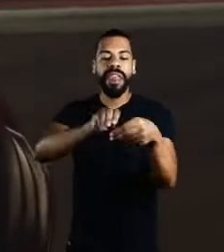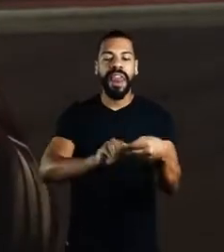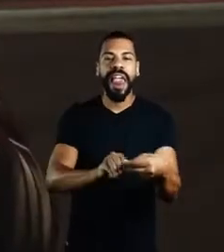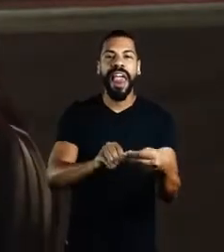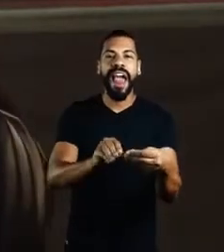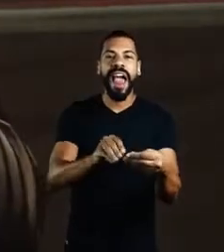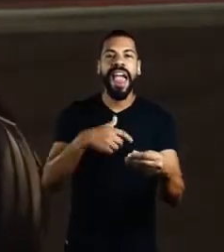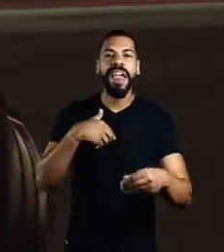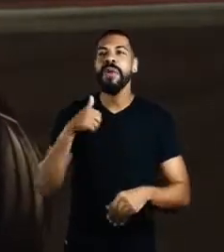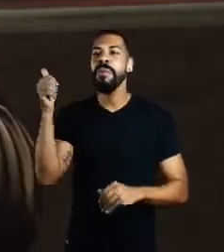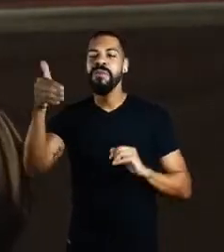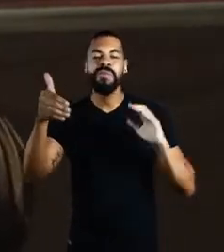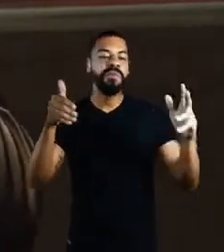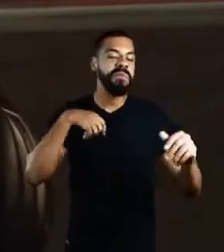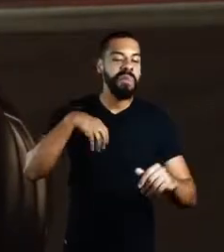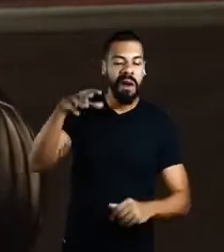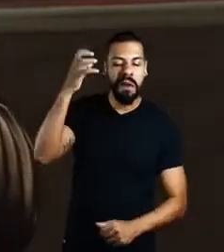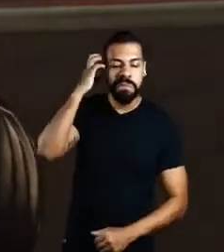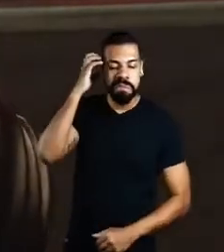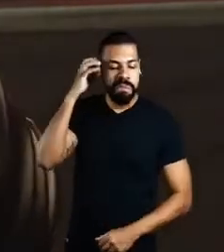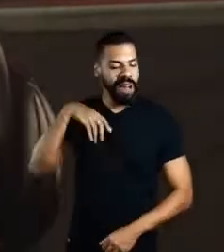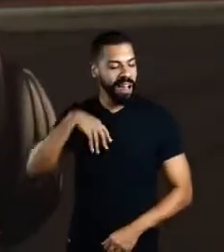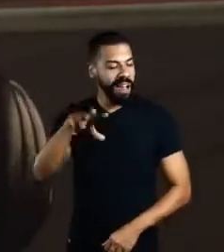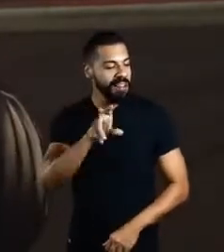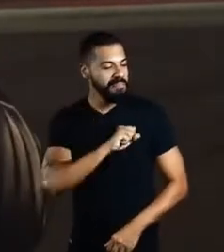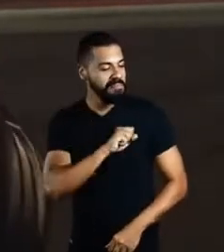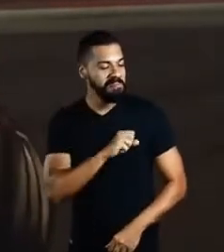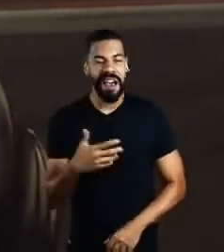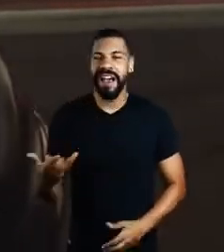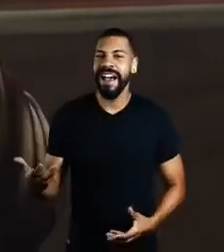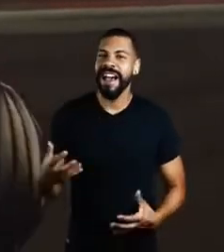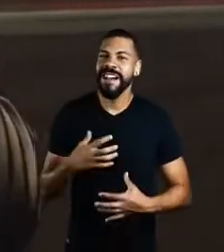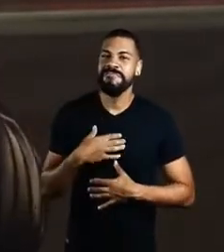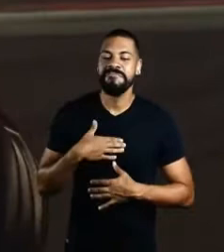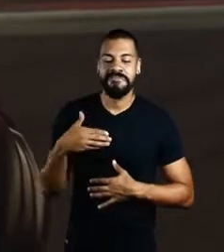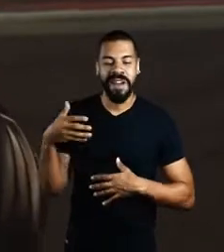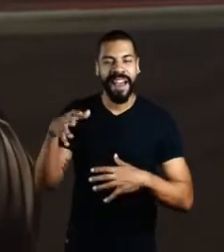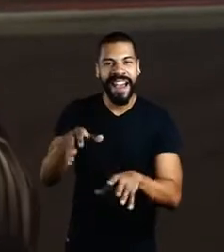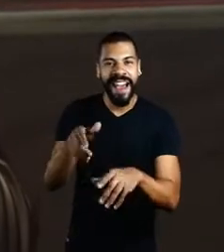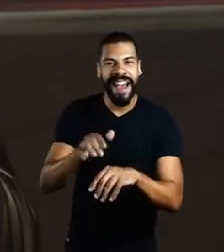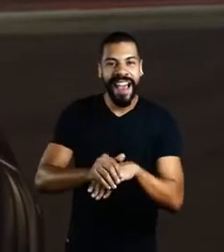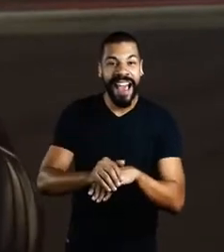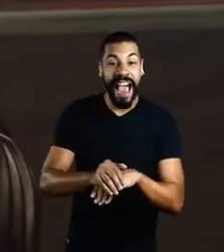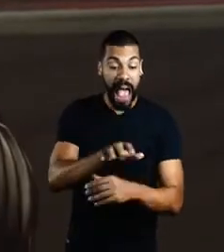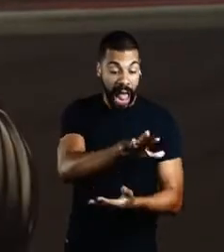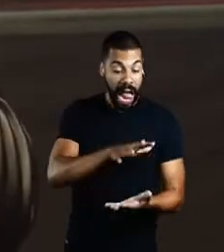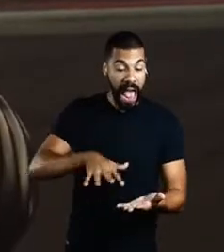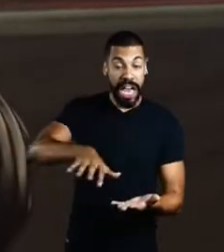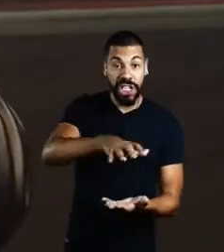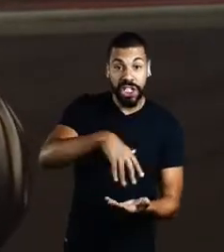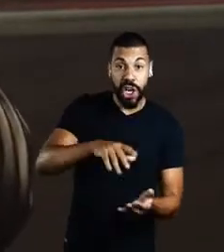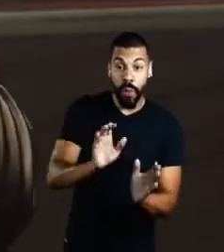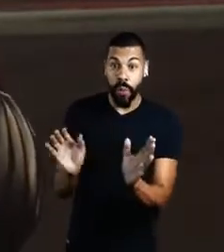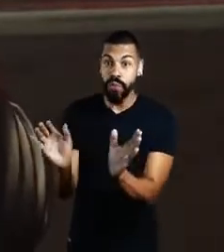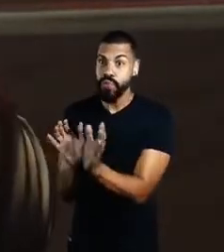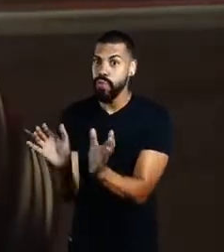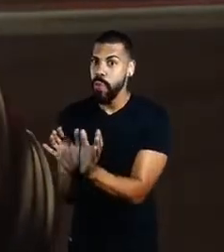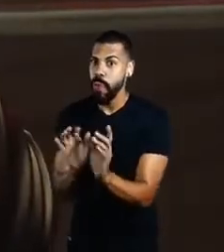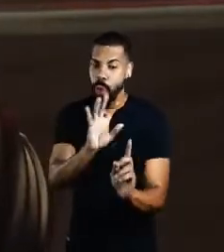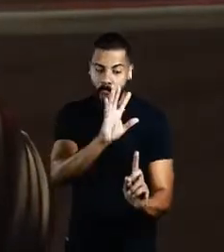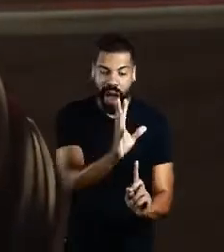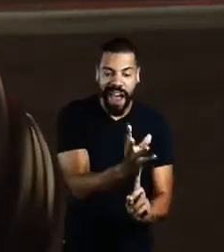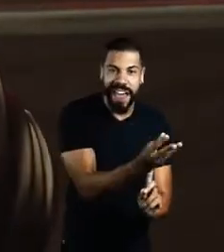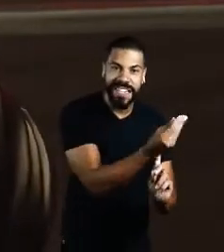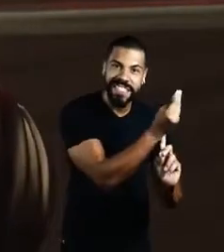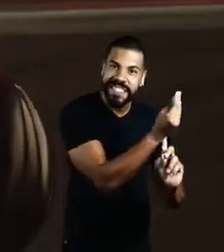O Duda era um cara meio marrento mesmo, ele metia essa marra. Região Abissal era um grupo que era... Era um artista.